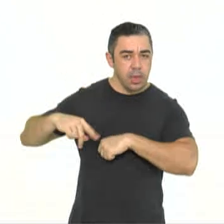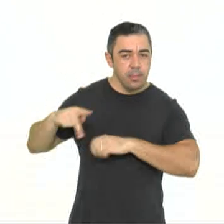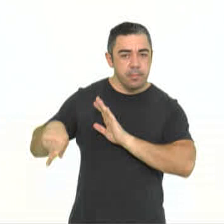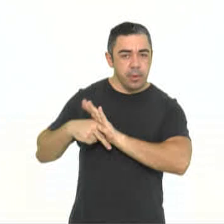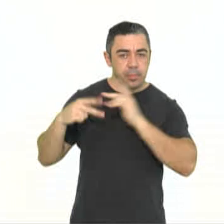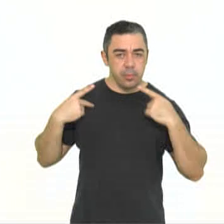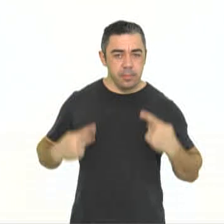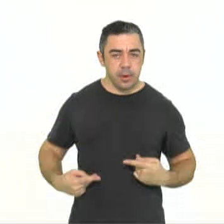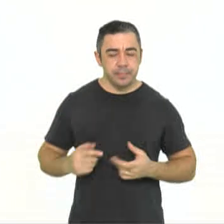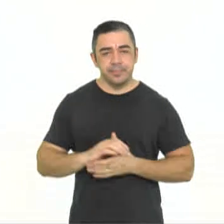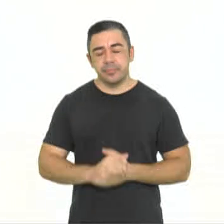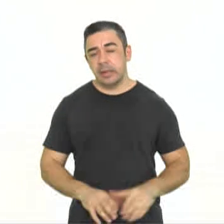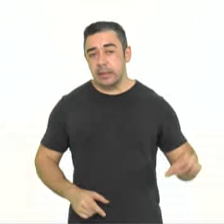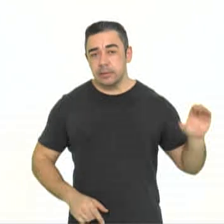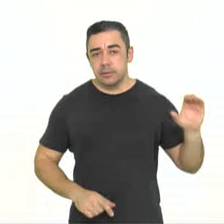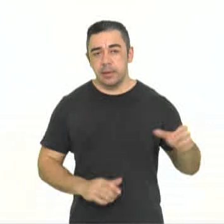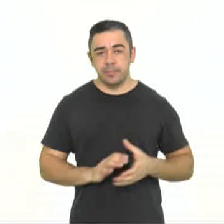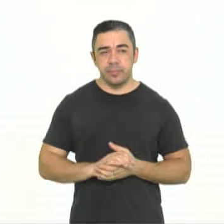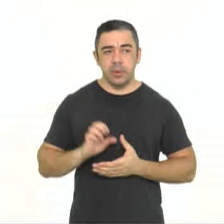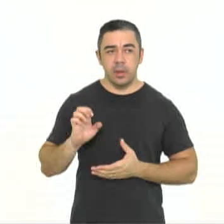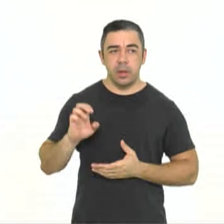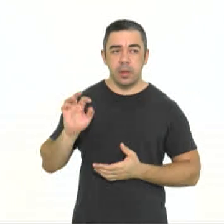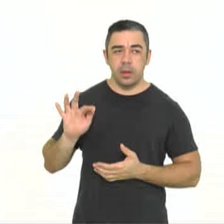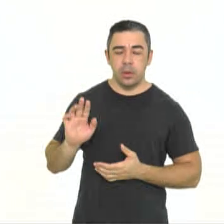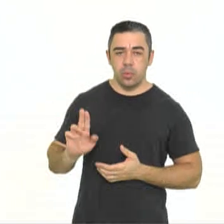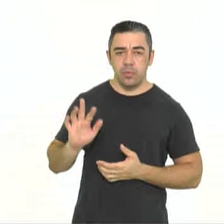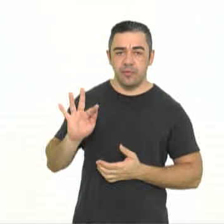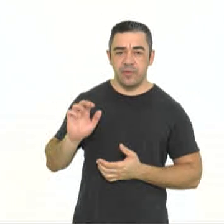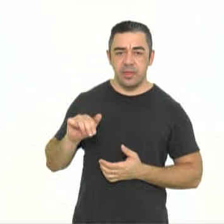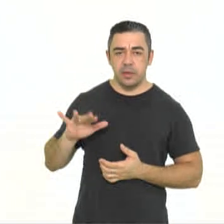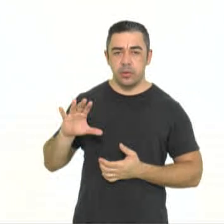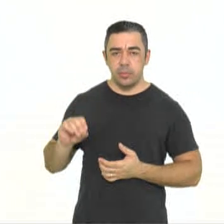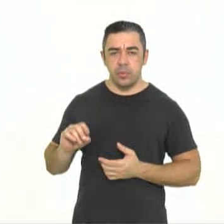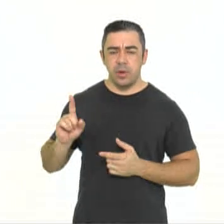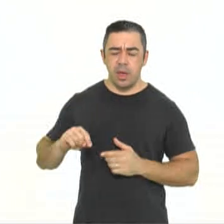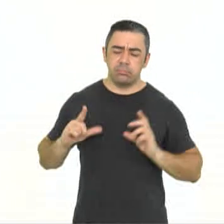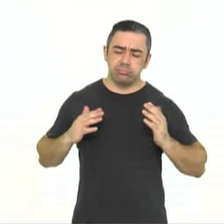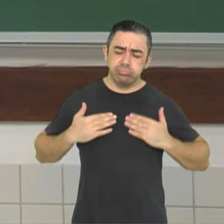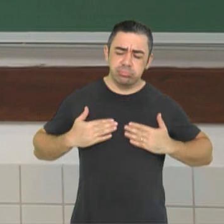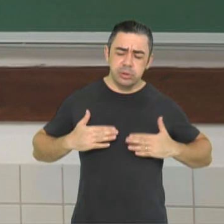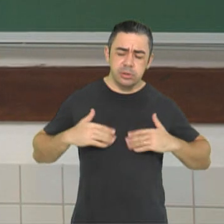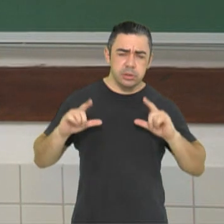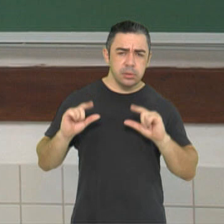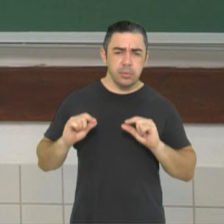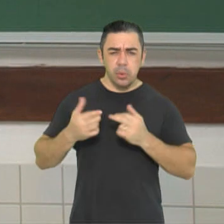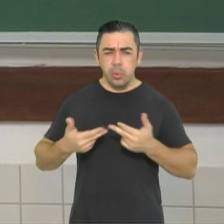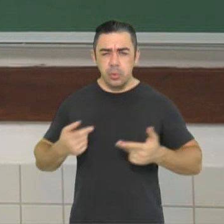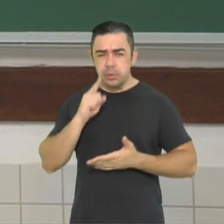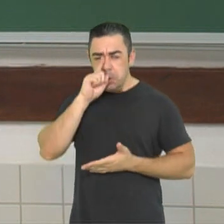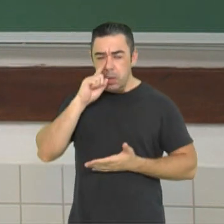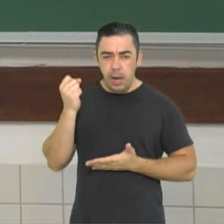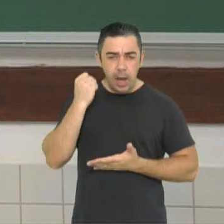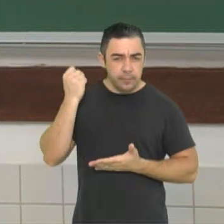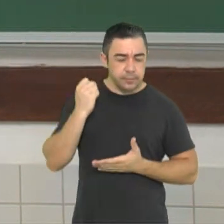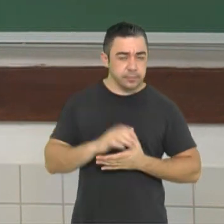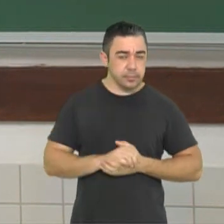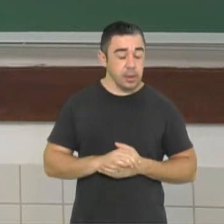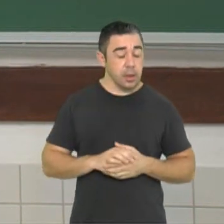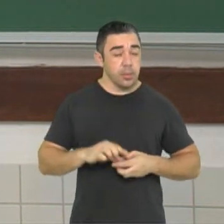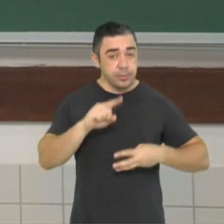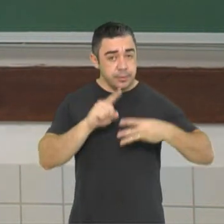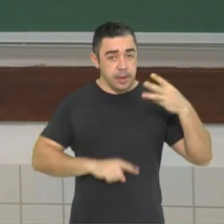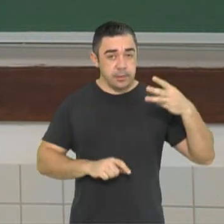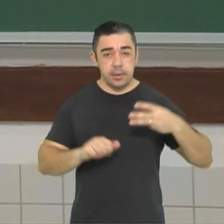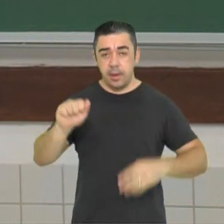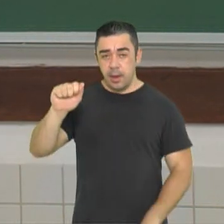humanos. E letra C, eufemismo, abrandamento de situação grave. Então nós temos ali essas três